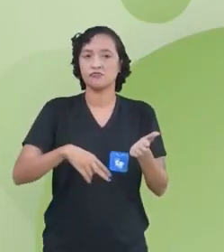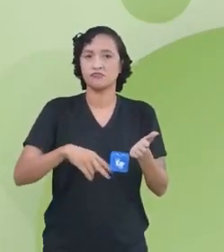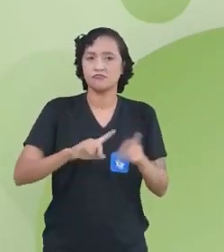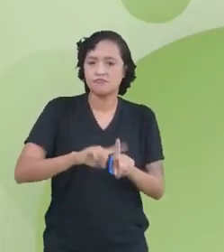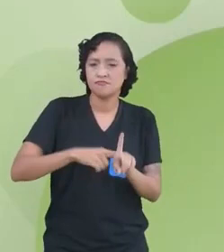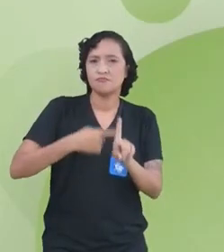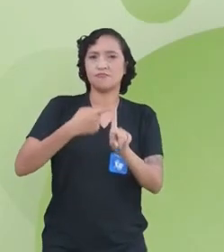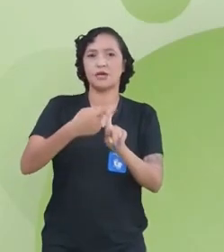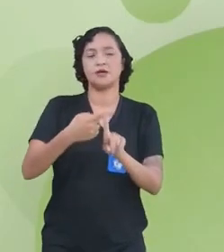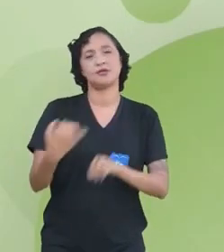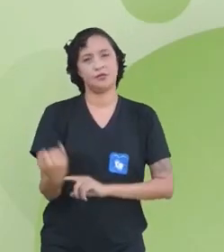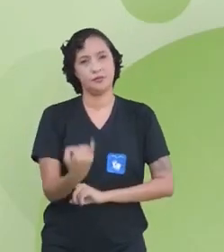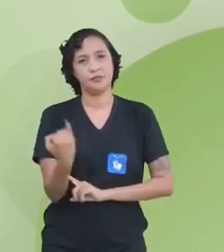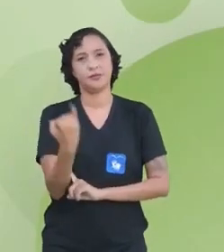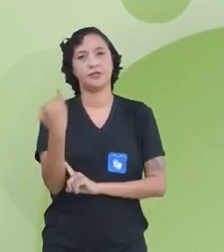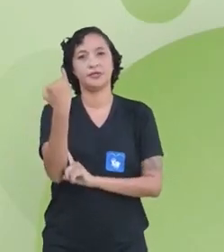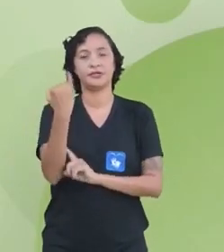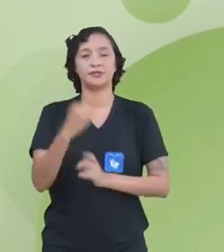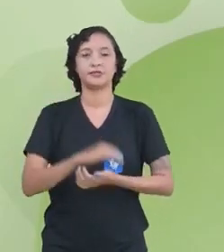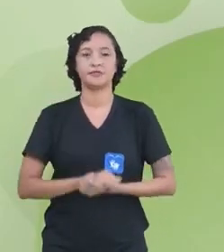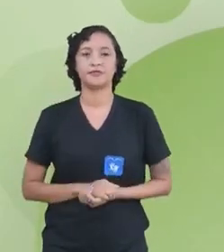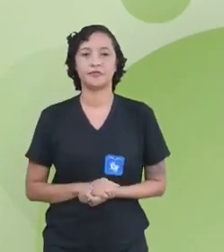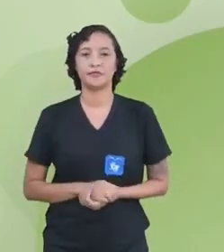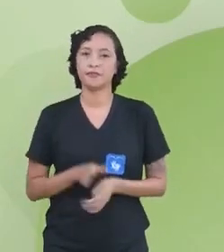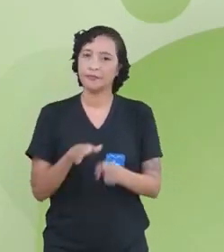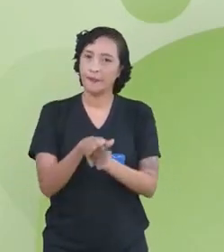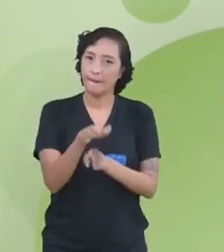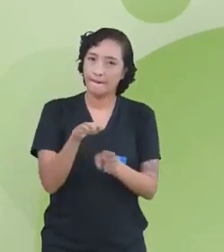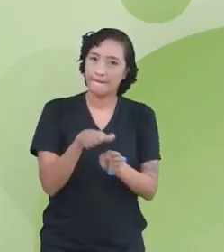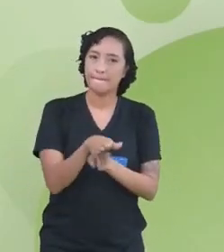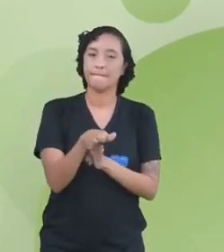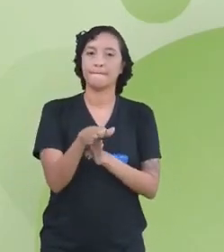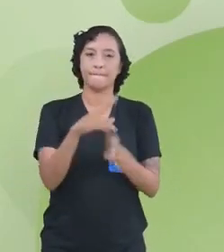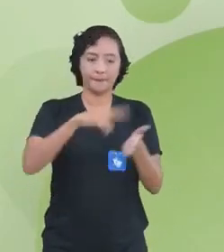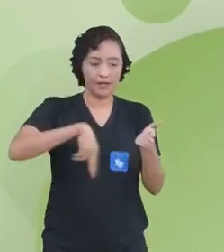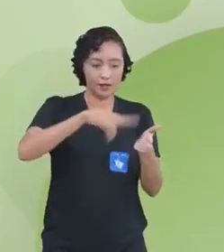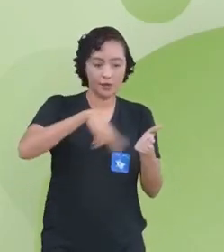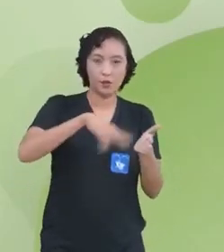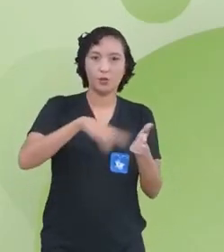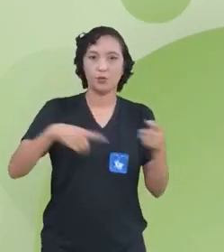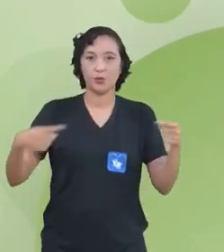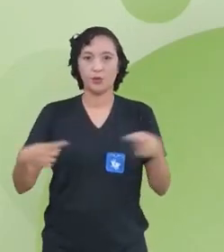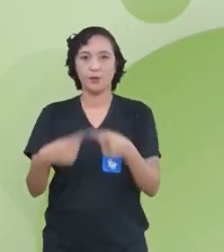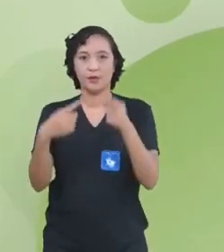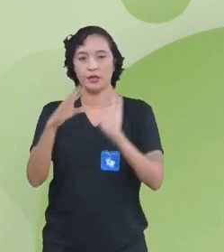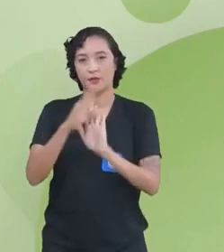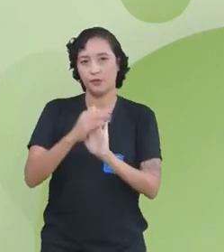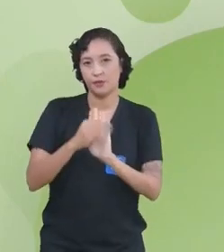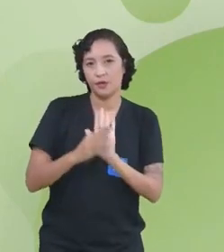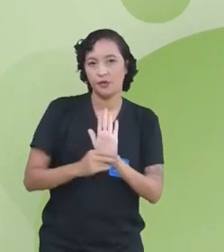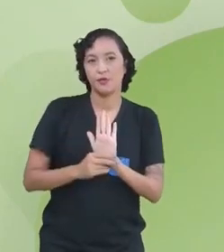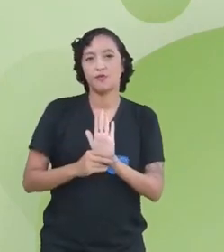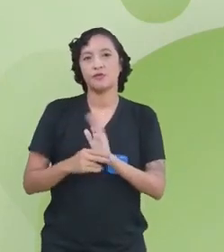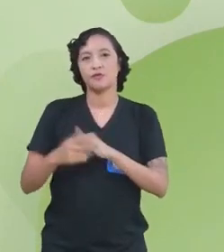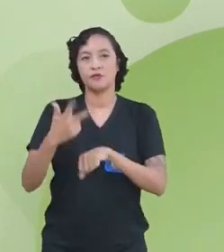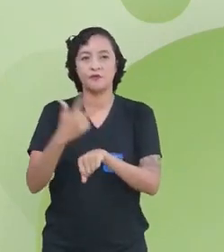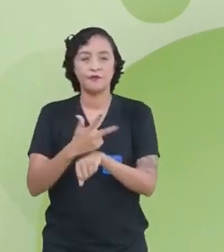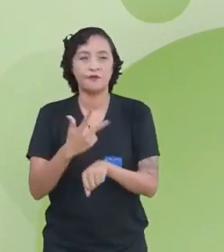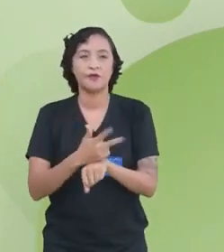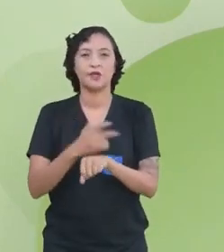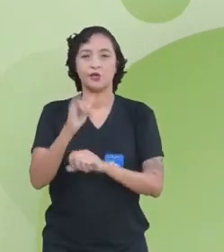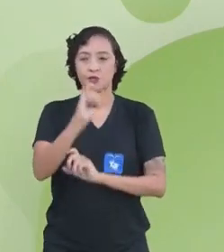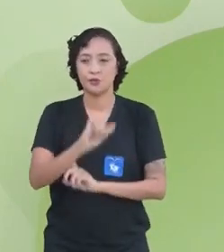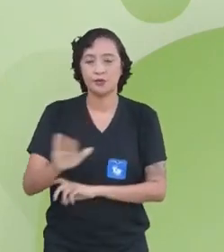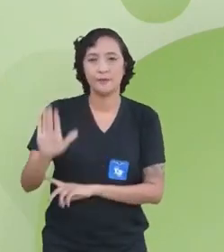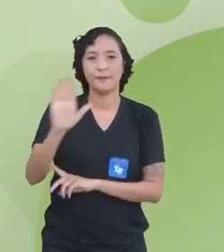muito importante. E aqui eu recomendo mais leituras sobre o conteúdo, vejam os livros de vocês, as